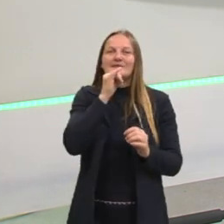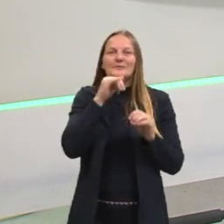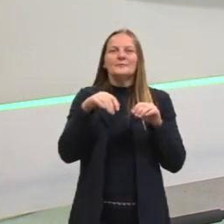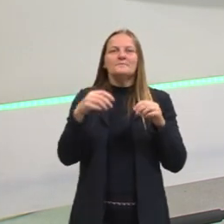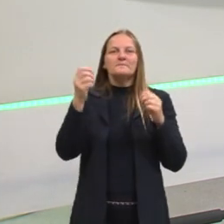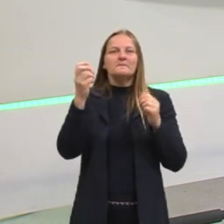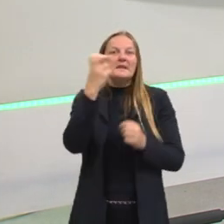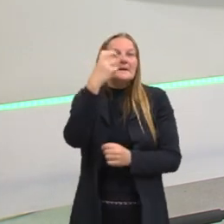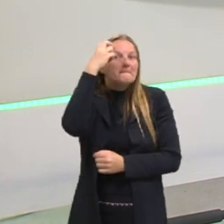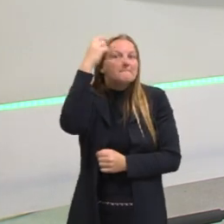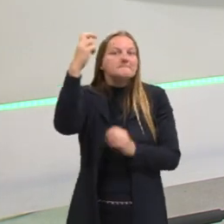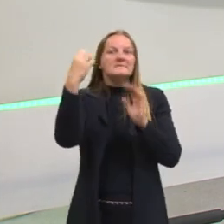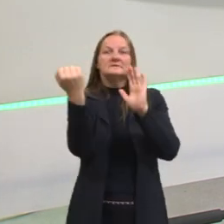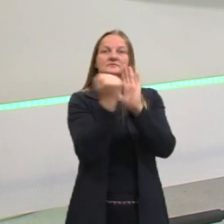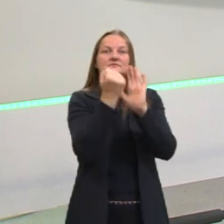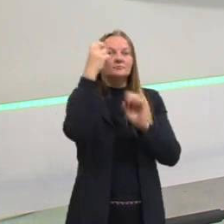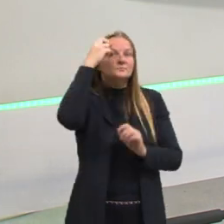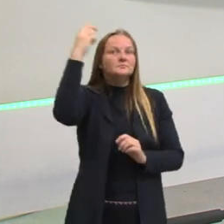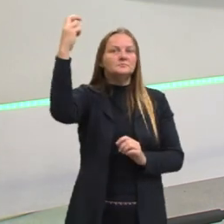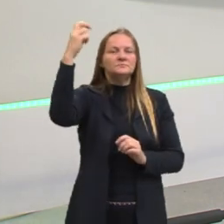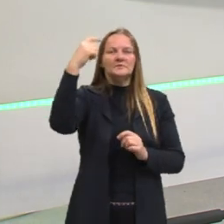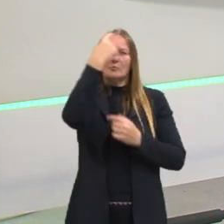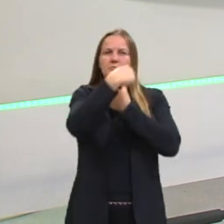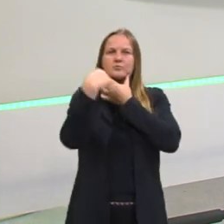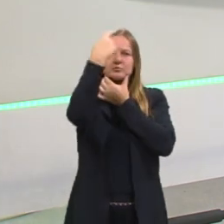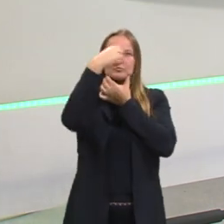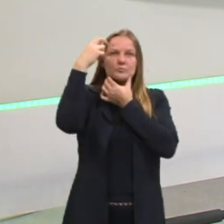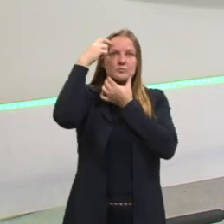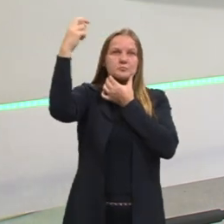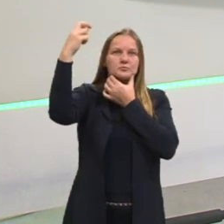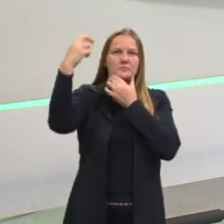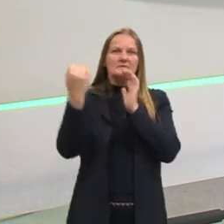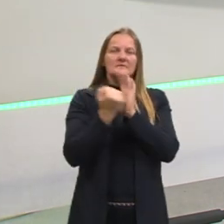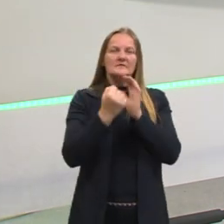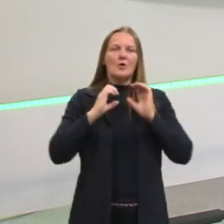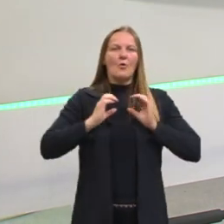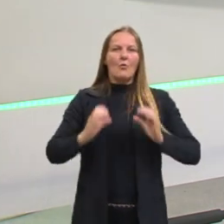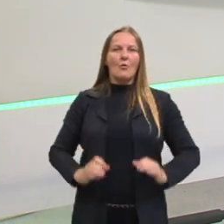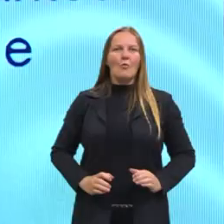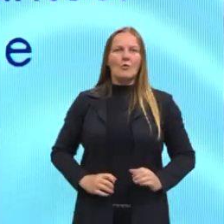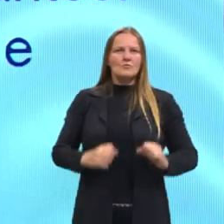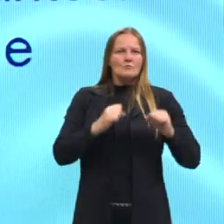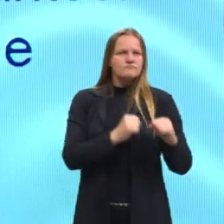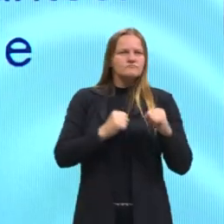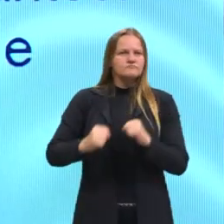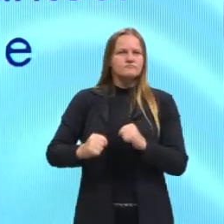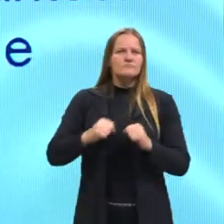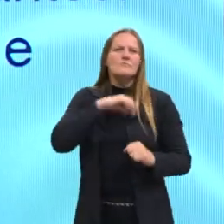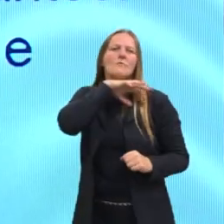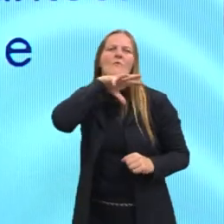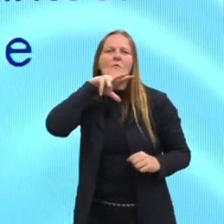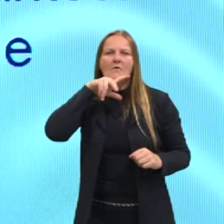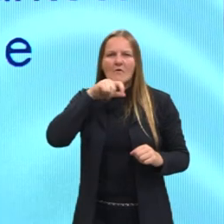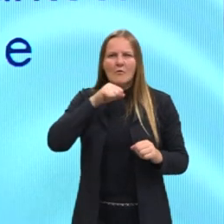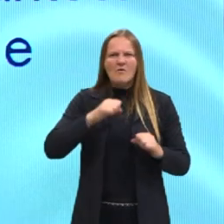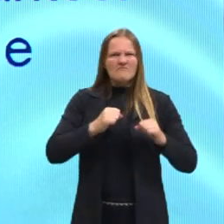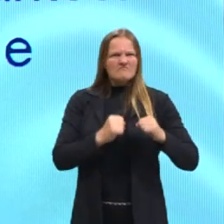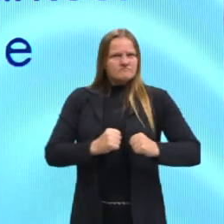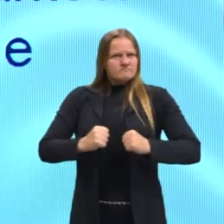a inteligência humana né a cabeça humana e o corpo de um leão nessa